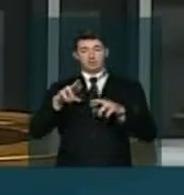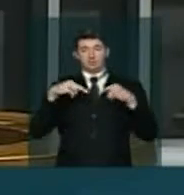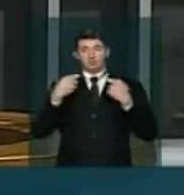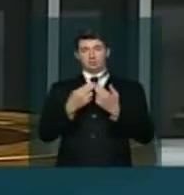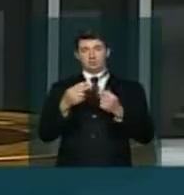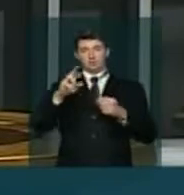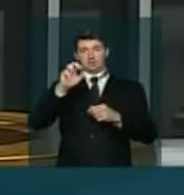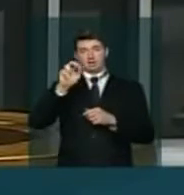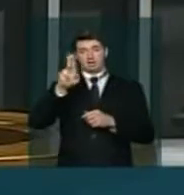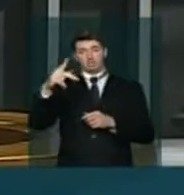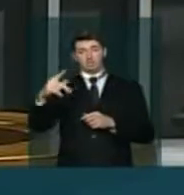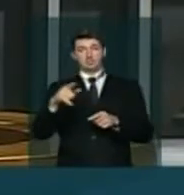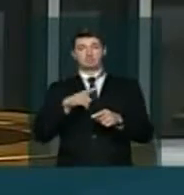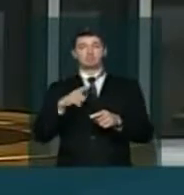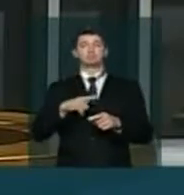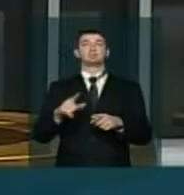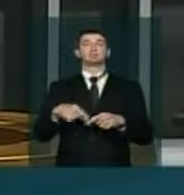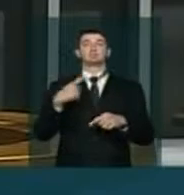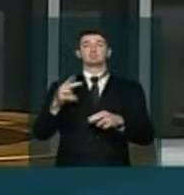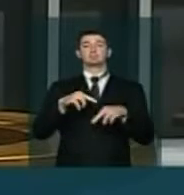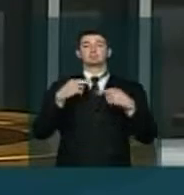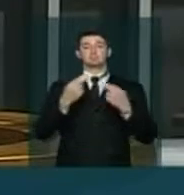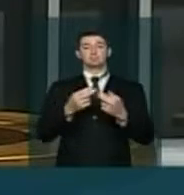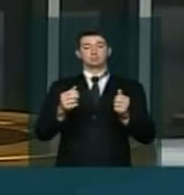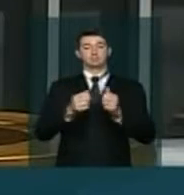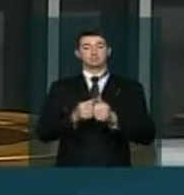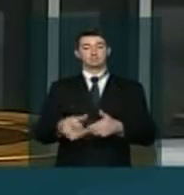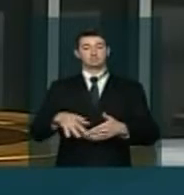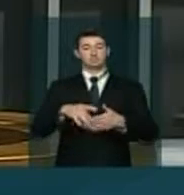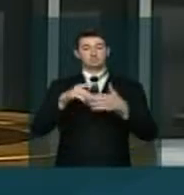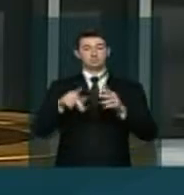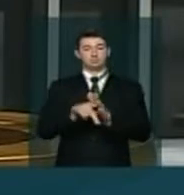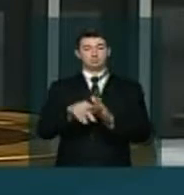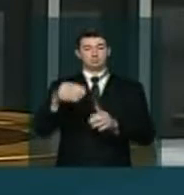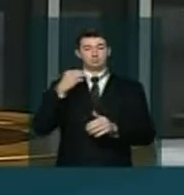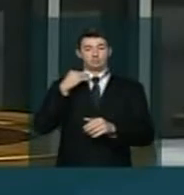ministro Antônio Raupp, terão em seguida uma reunião com a direção do